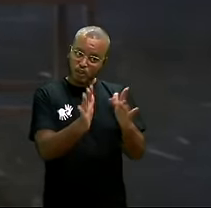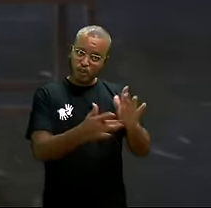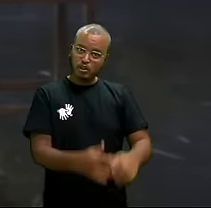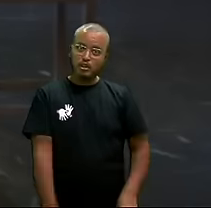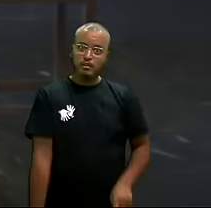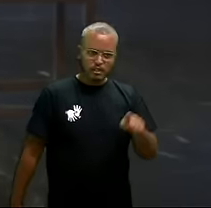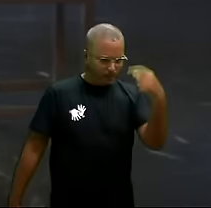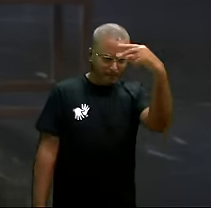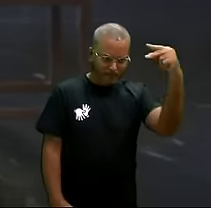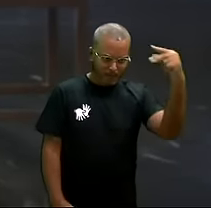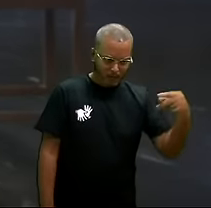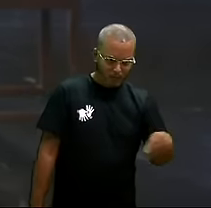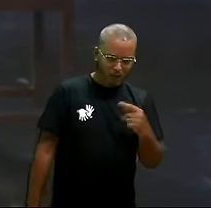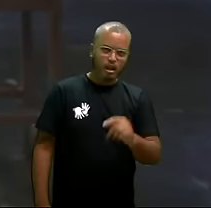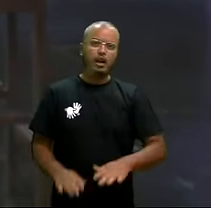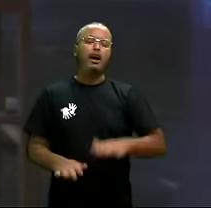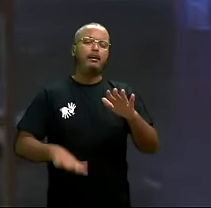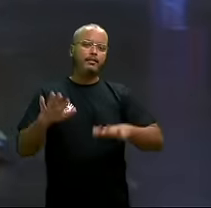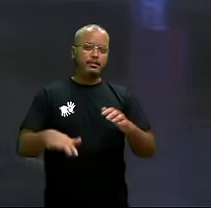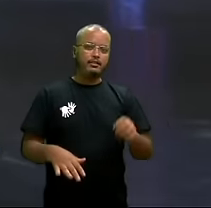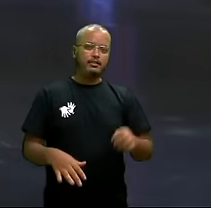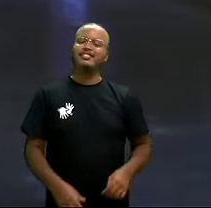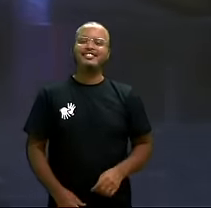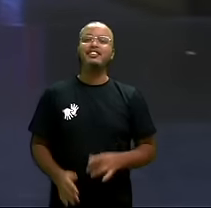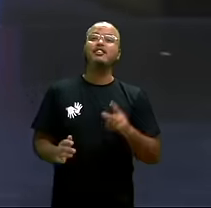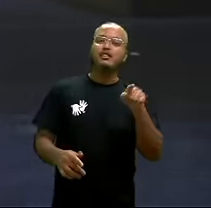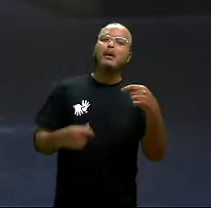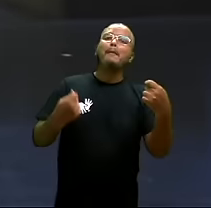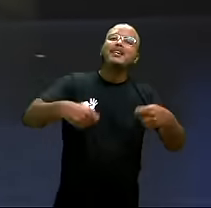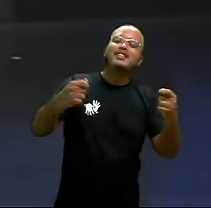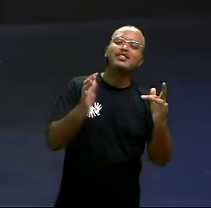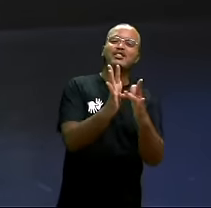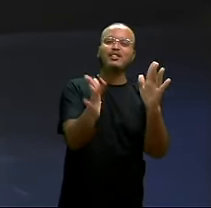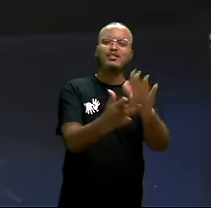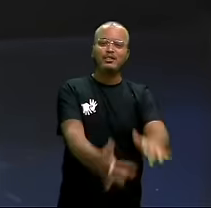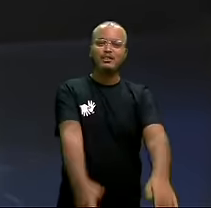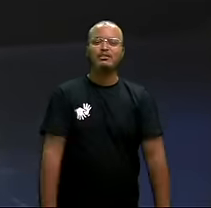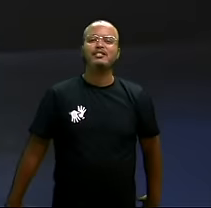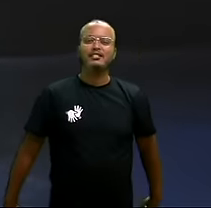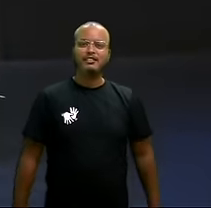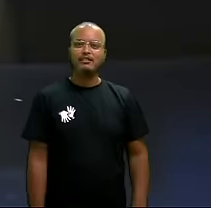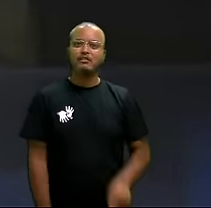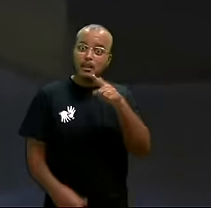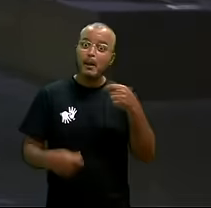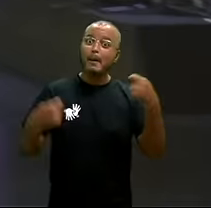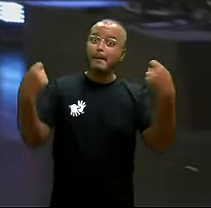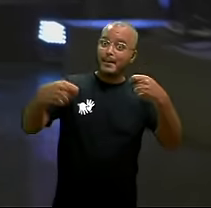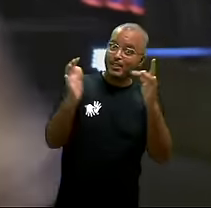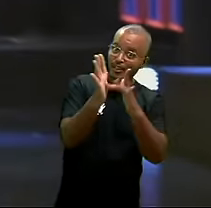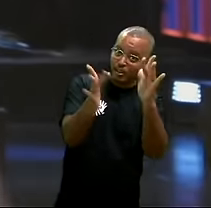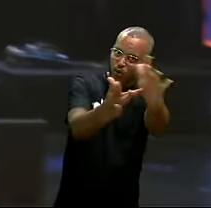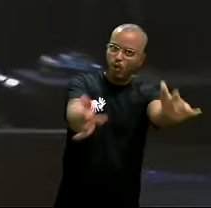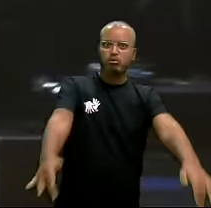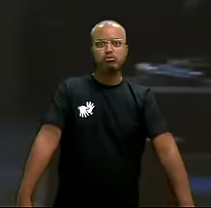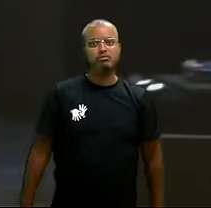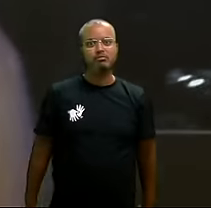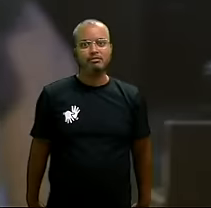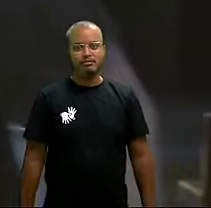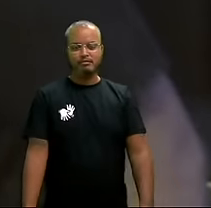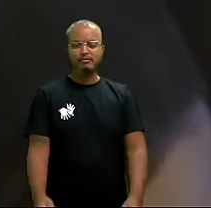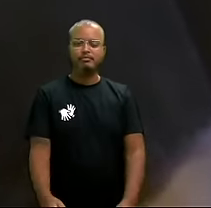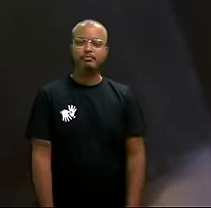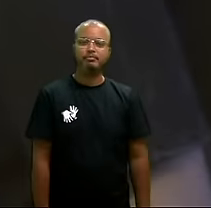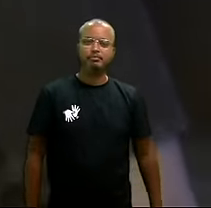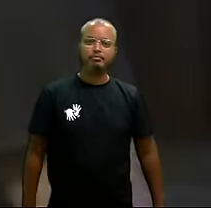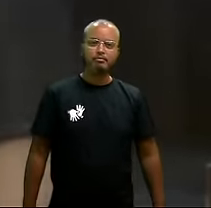você não precisa de oração forte, você precisa de Jesus. Você que está ouvindo o que eu estou pregando aqui, você precisa de Jesus. Você precisa de Jesus, ele é